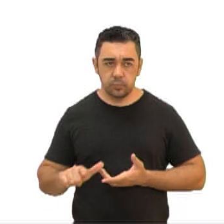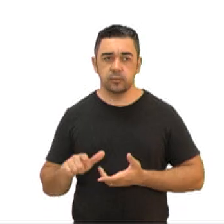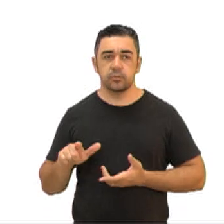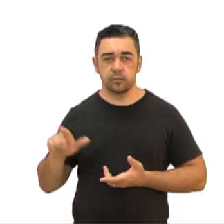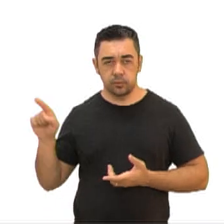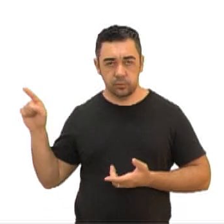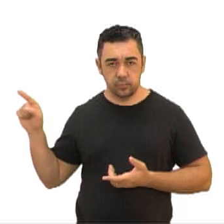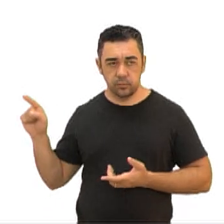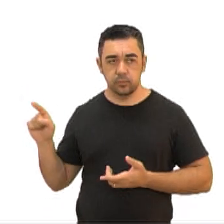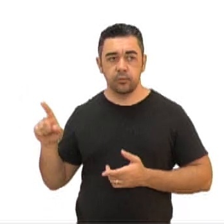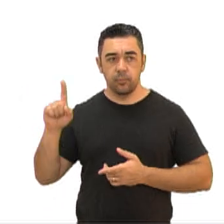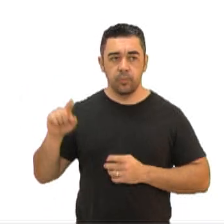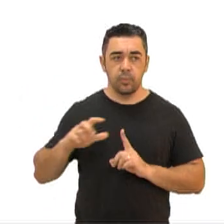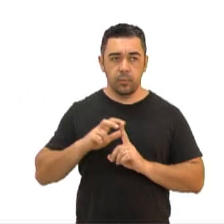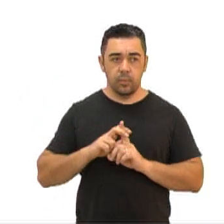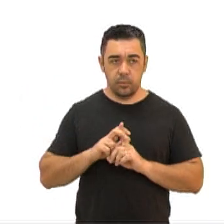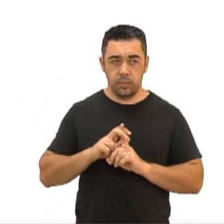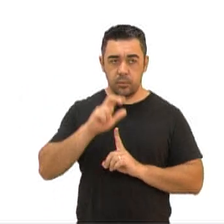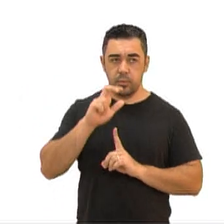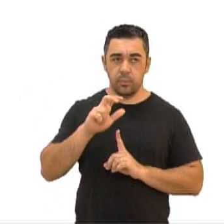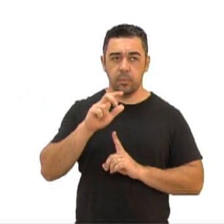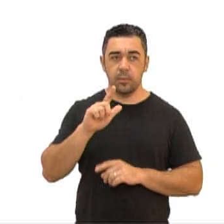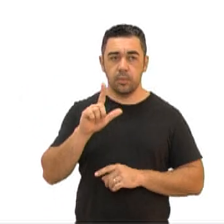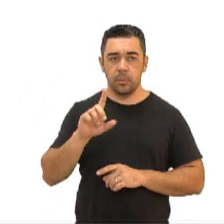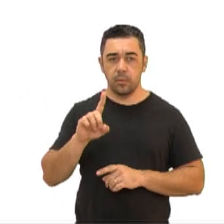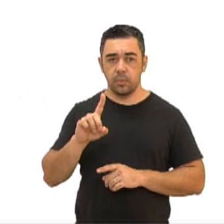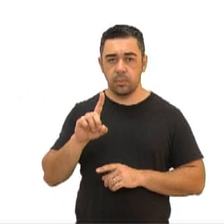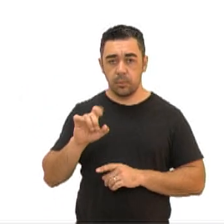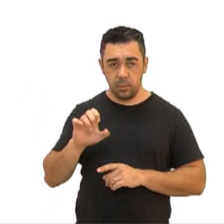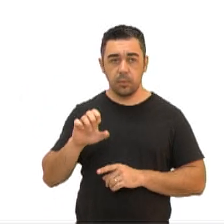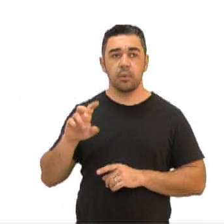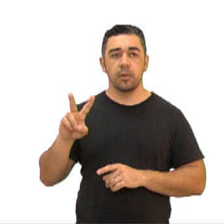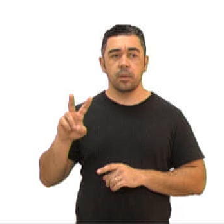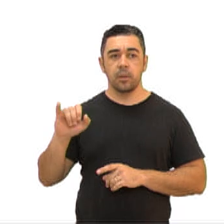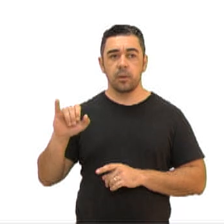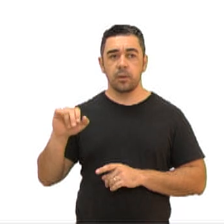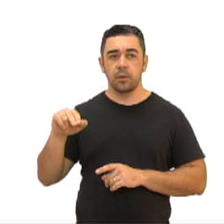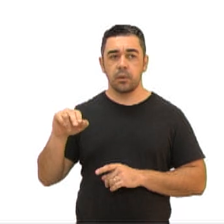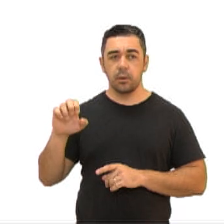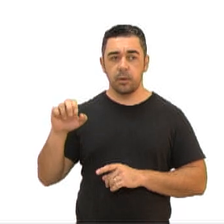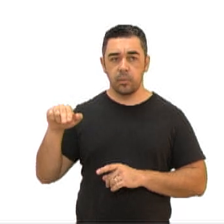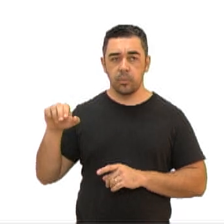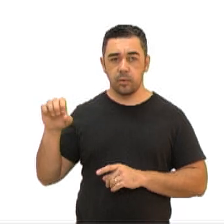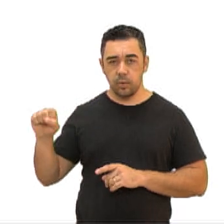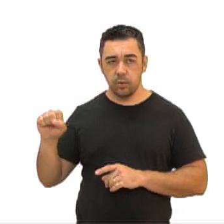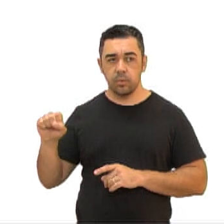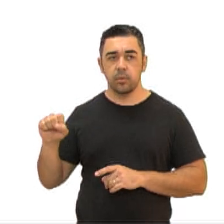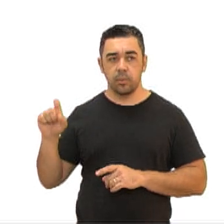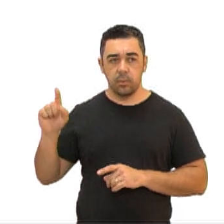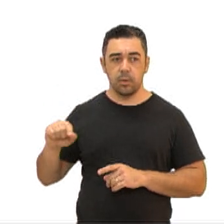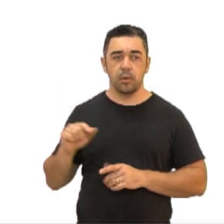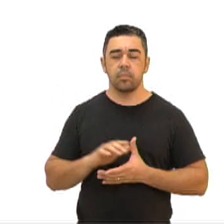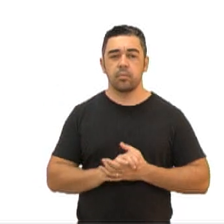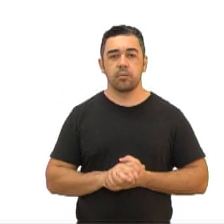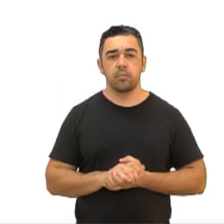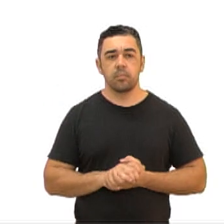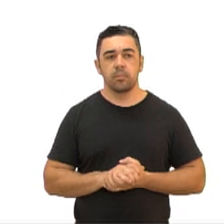Aqui o desenho aparece mais claro, né? Tem só alguns pedaços de colagem.